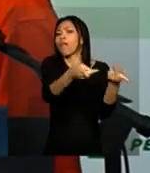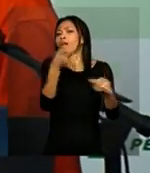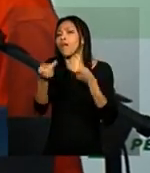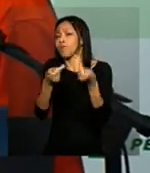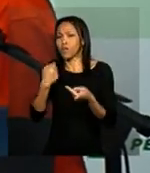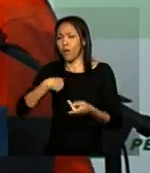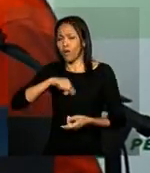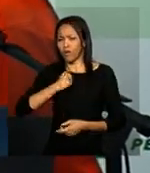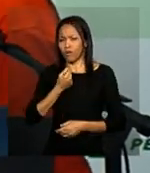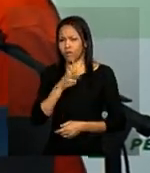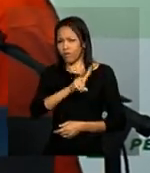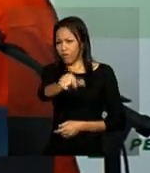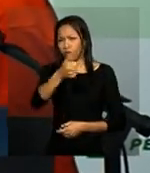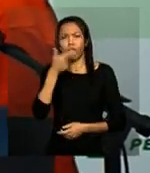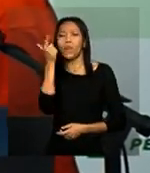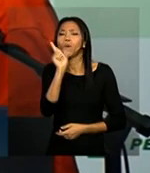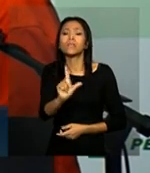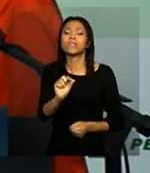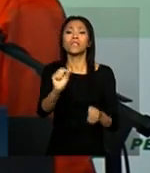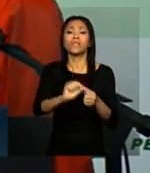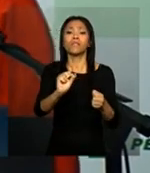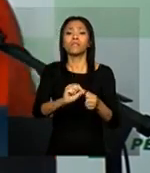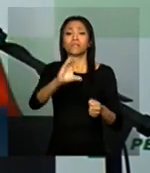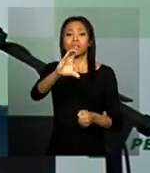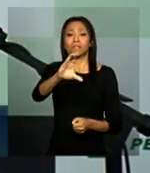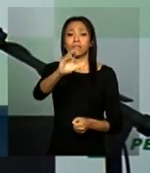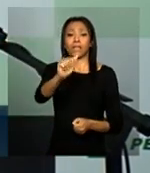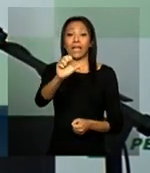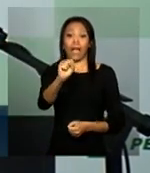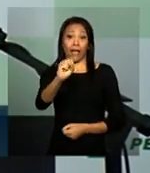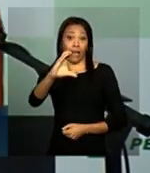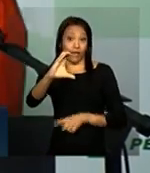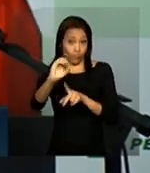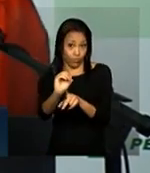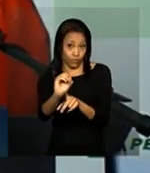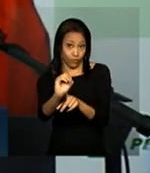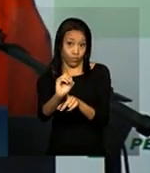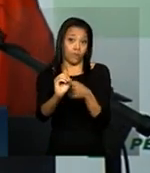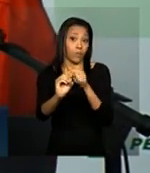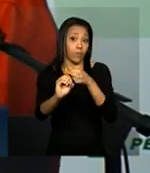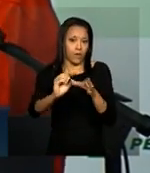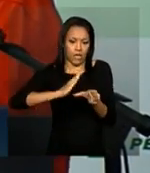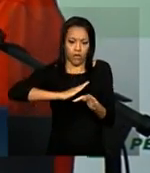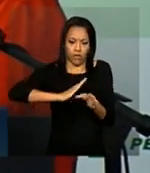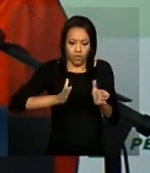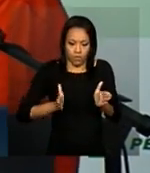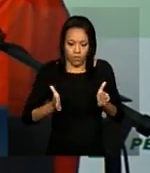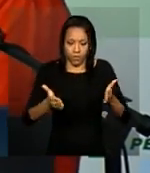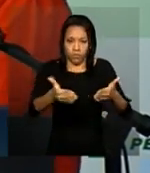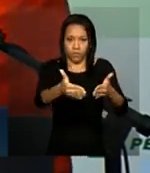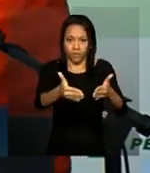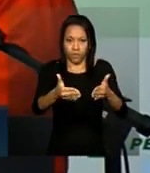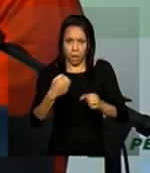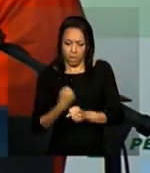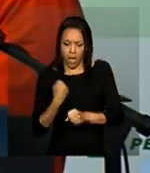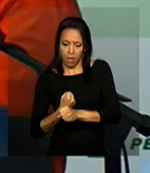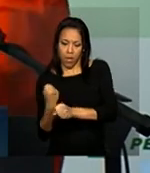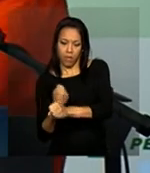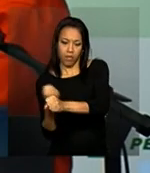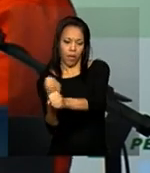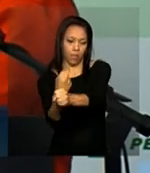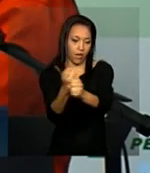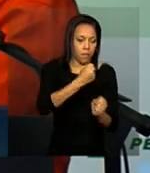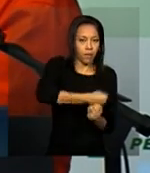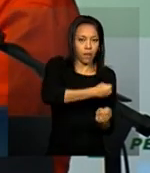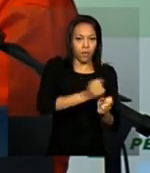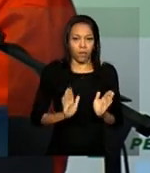conseguiria fazer nem casco. E casco era uma coisa que a indústria brasileira